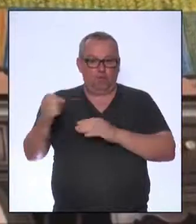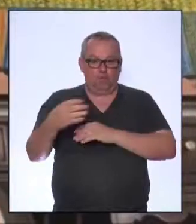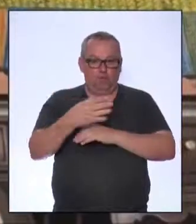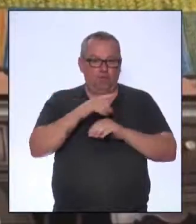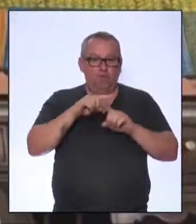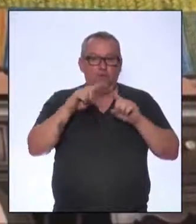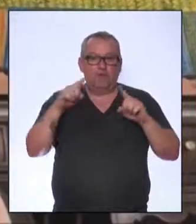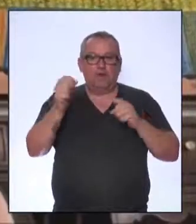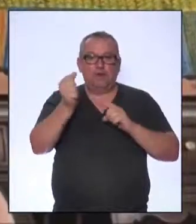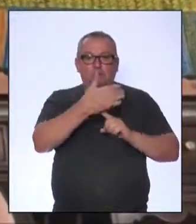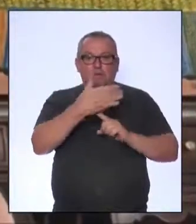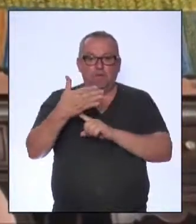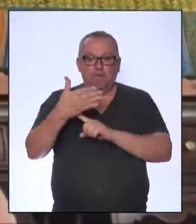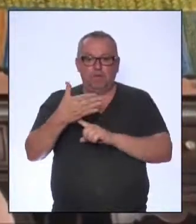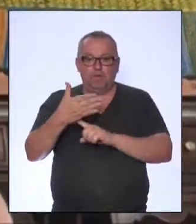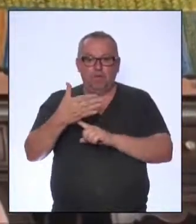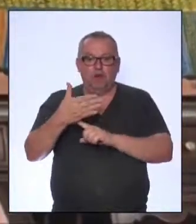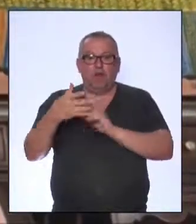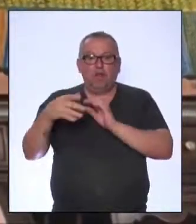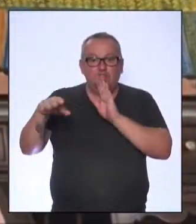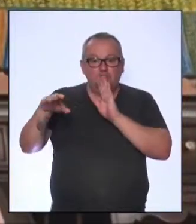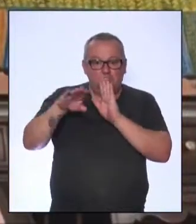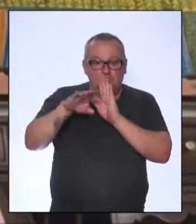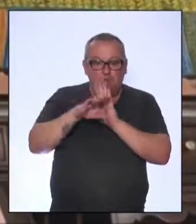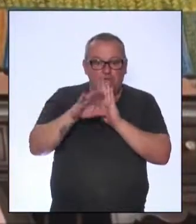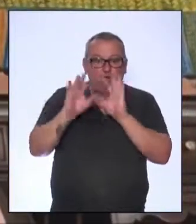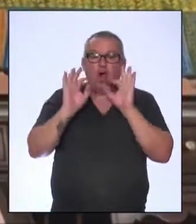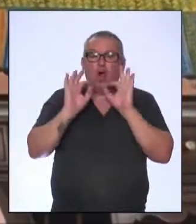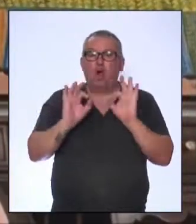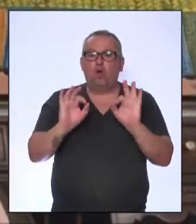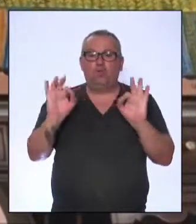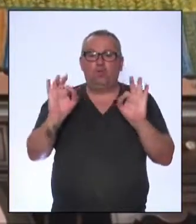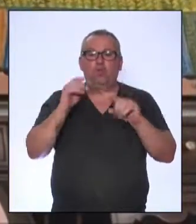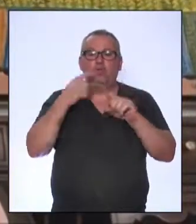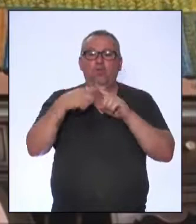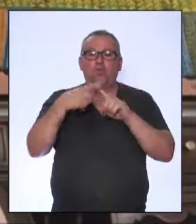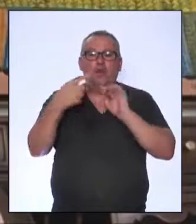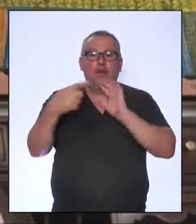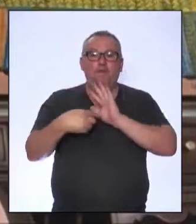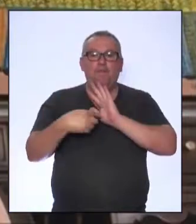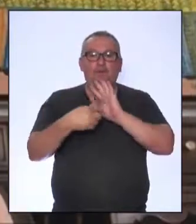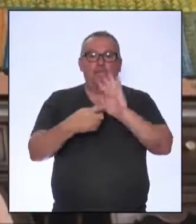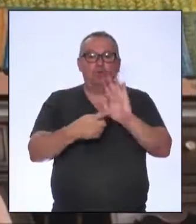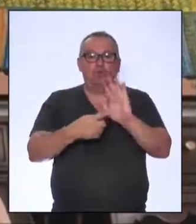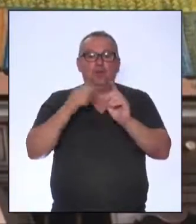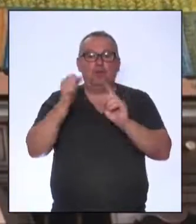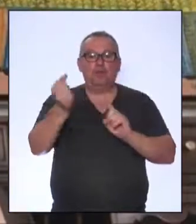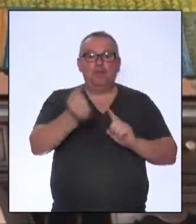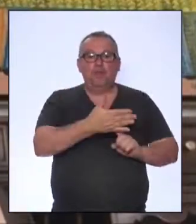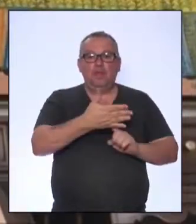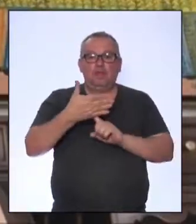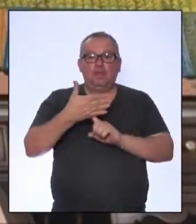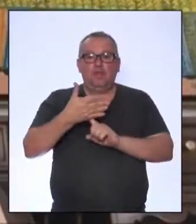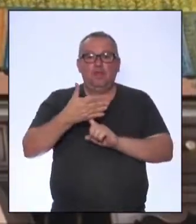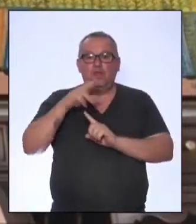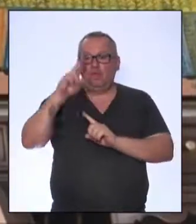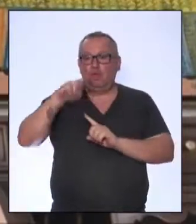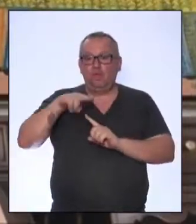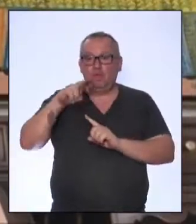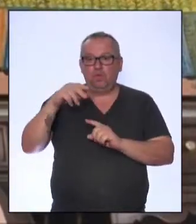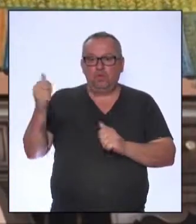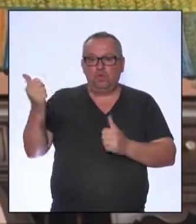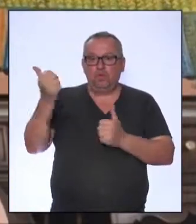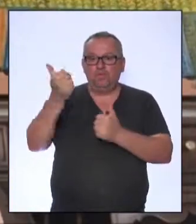a tecnologia veio e foi ótimo porque ela mostrou claramente que a tecnologia nunca vai substituir o